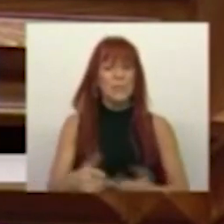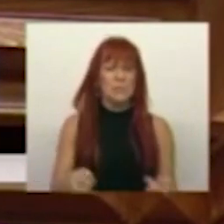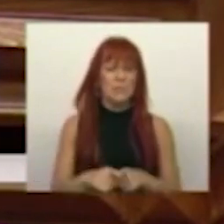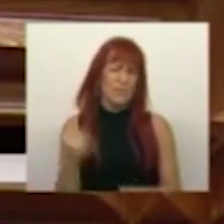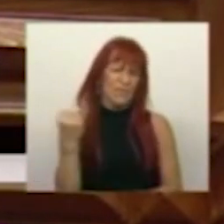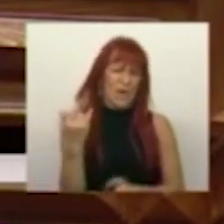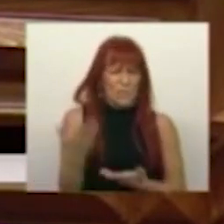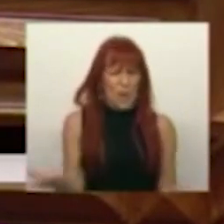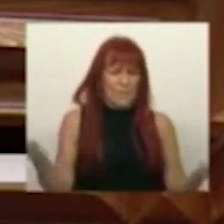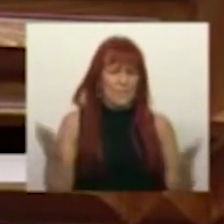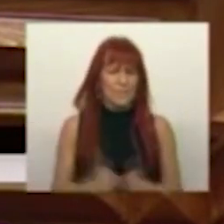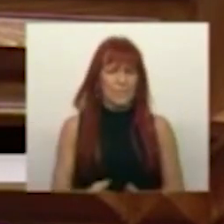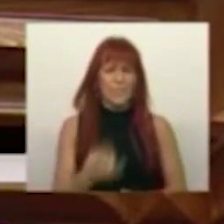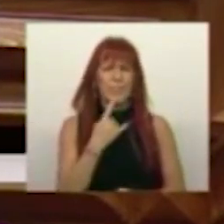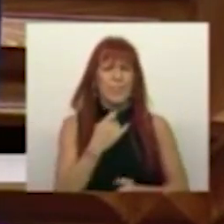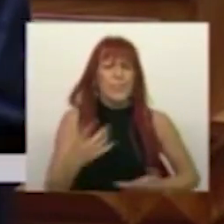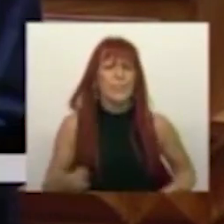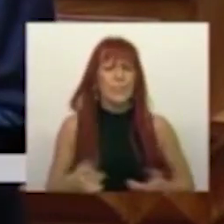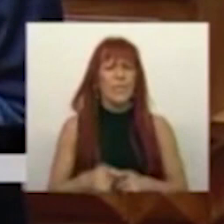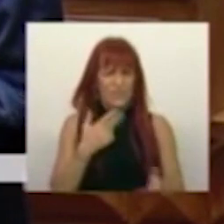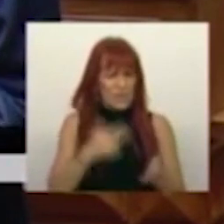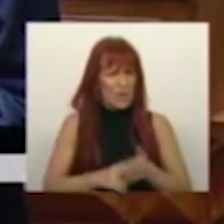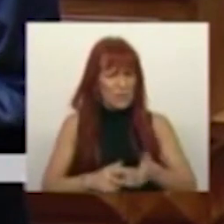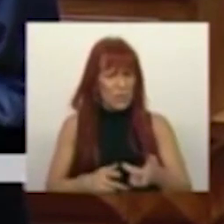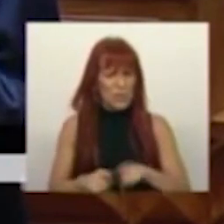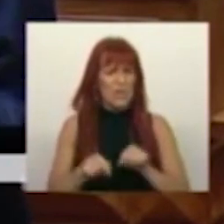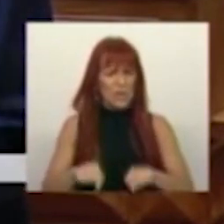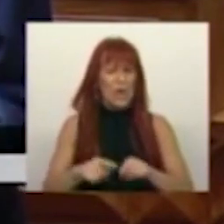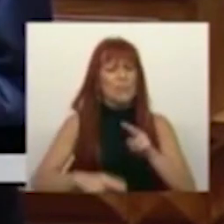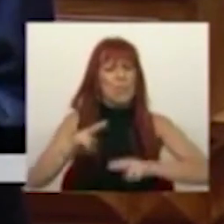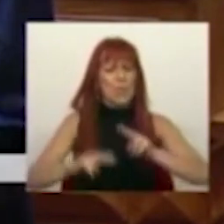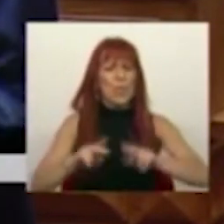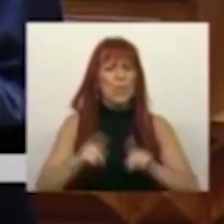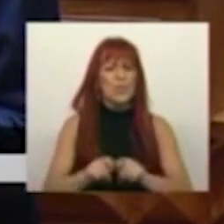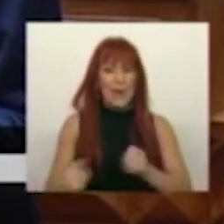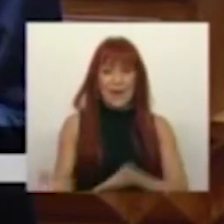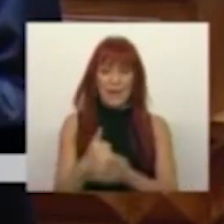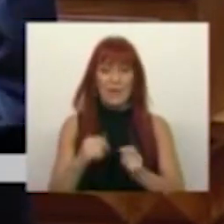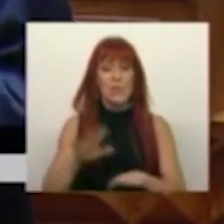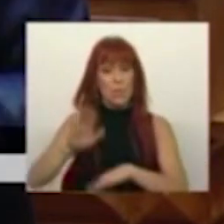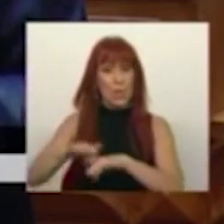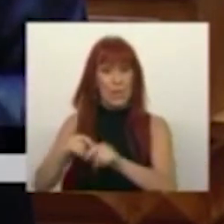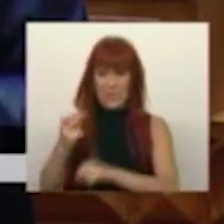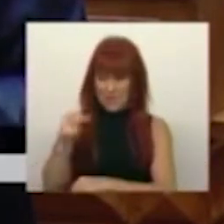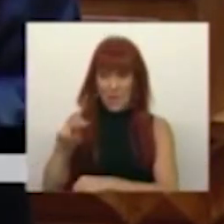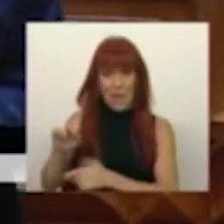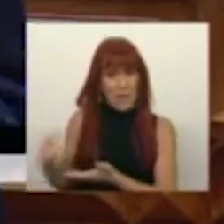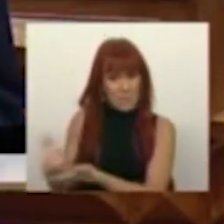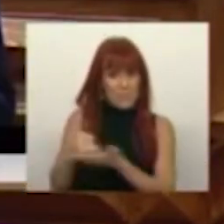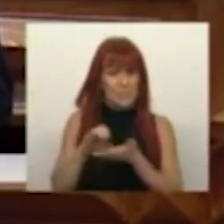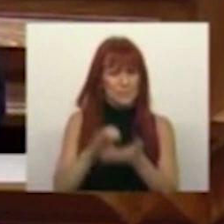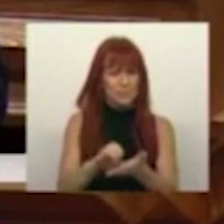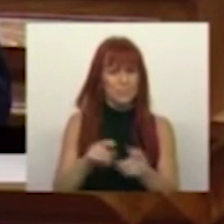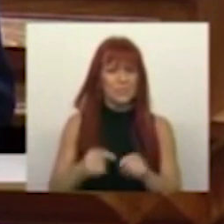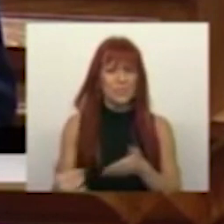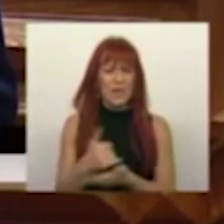Nada mais falso. Perguntamos, não é verdade que ele será construído com receitas geradas pela ANA? Não